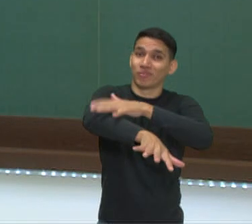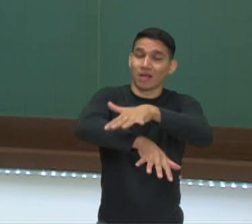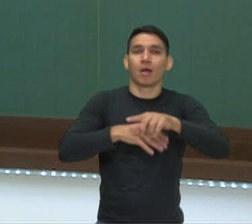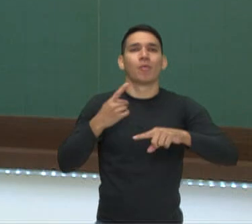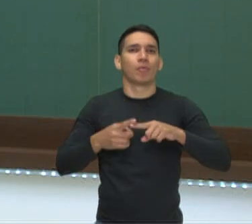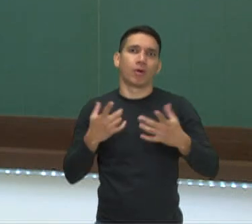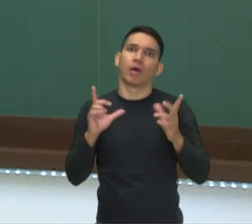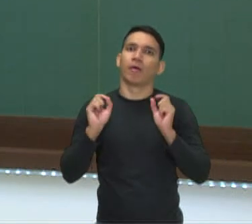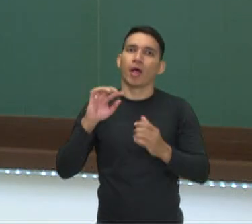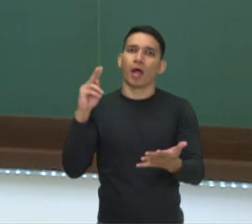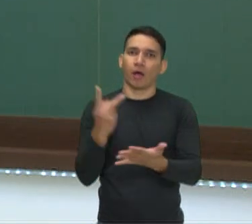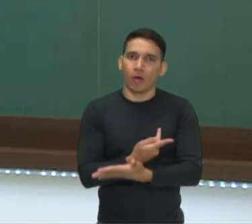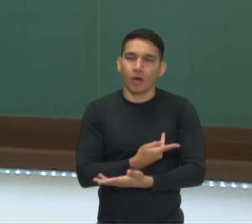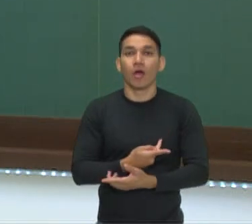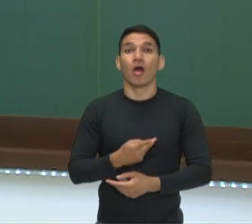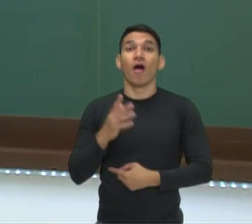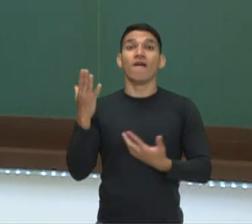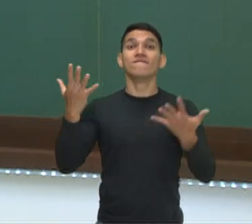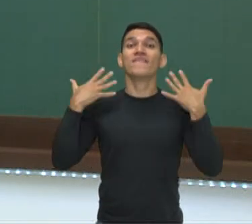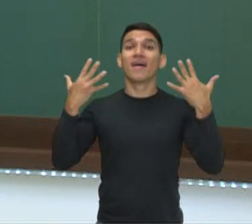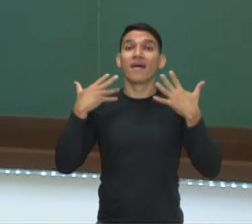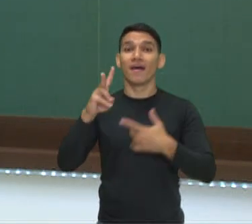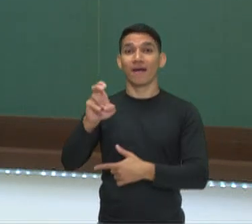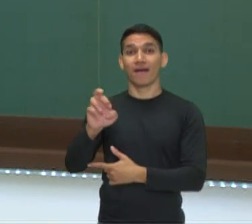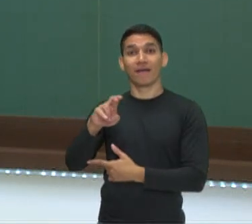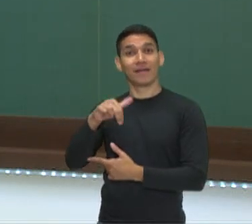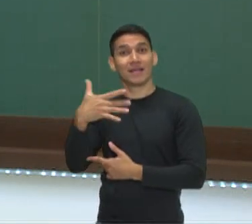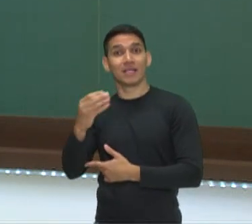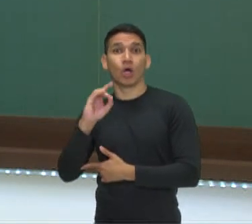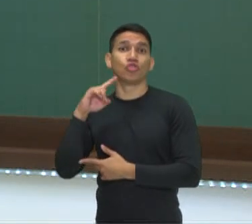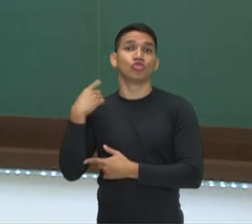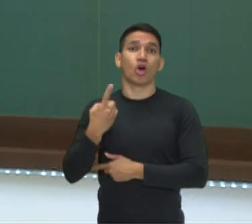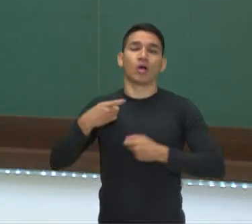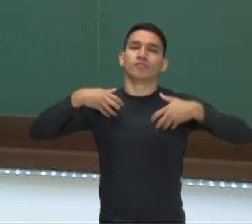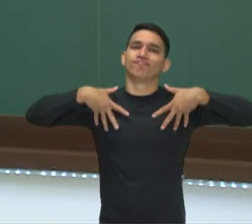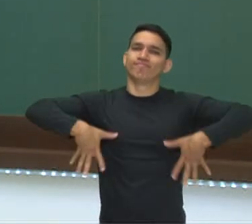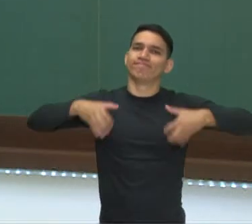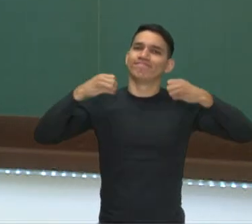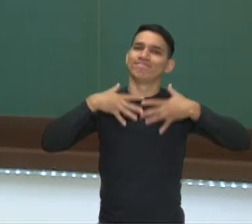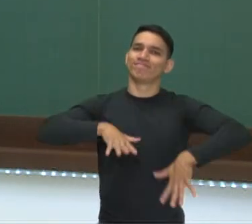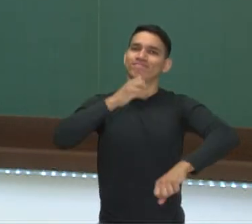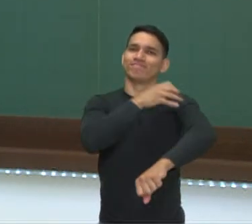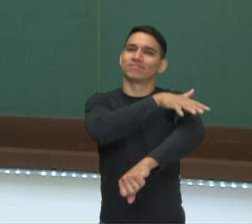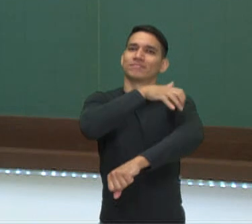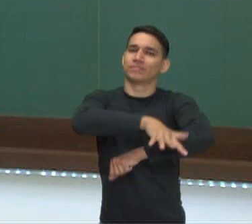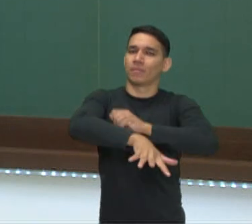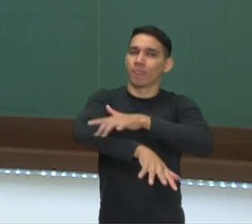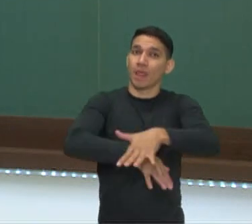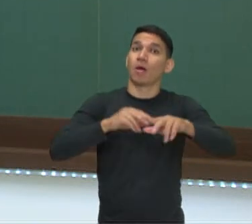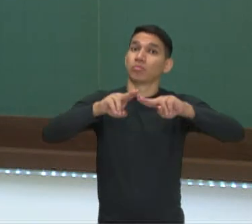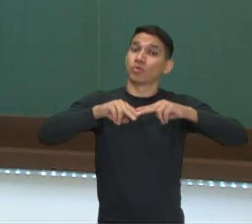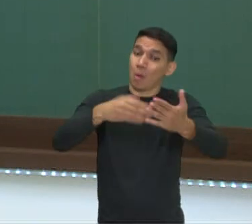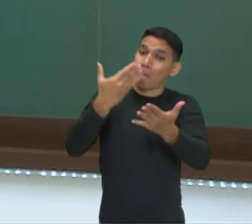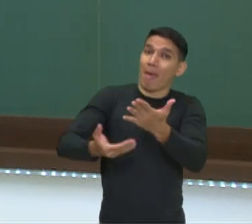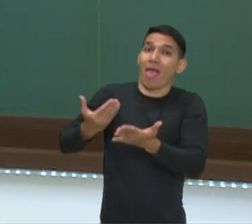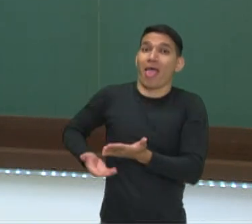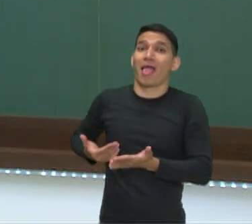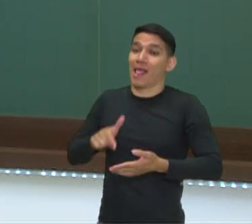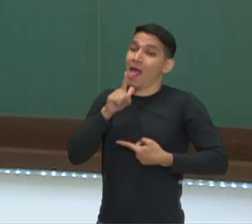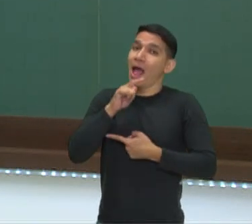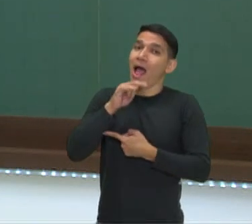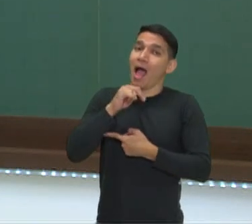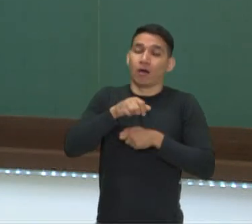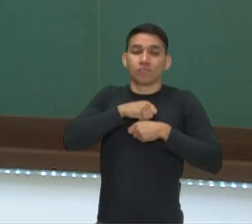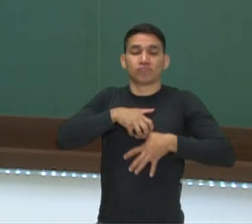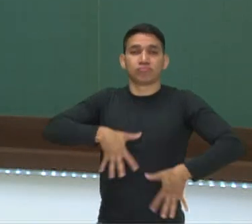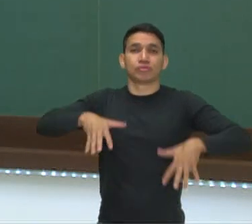verão nós suamos mais, transpiramos mais, logo perdemos mais água. Pela questão